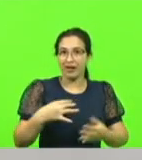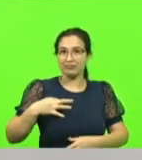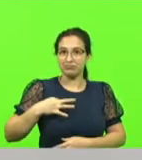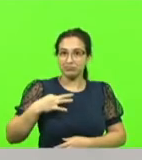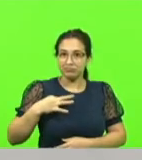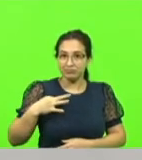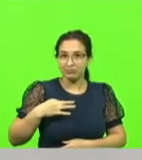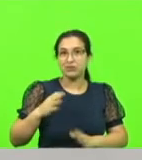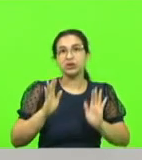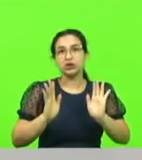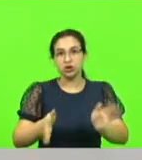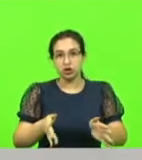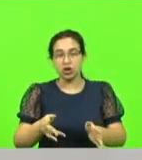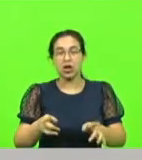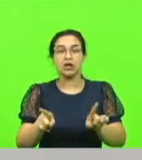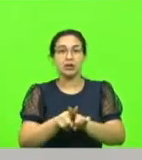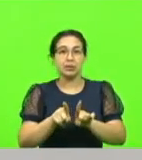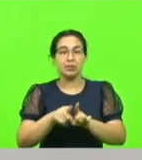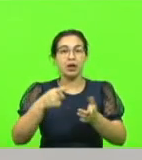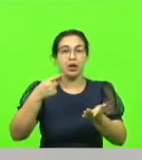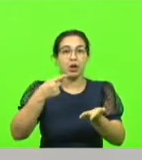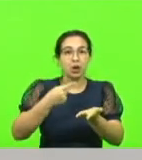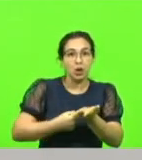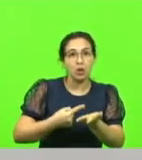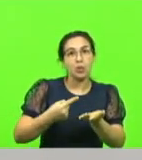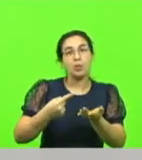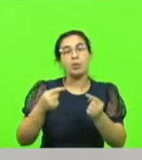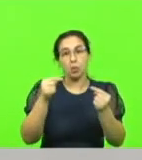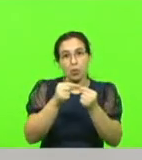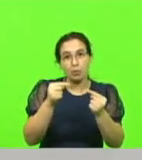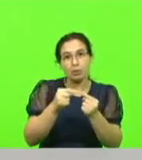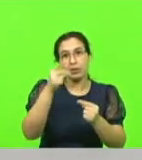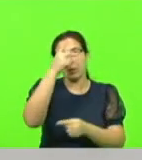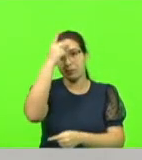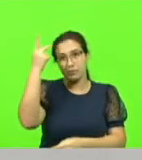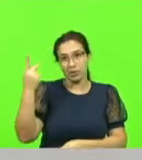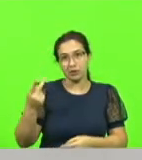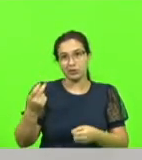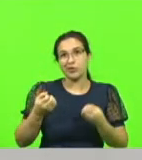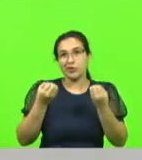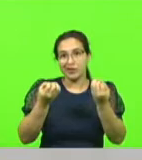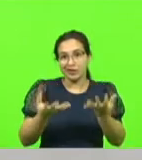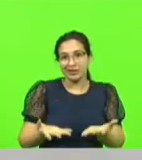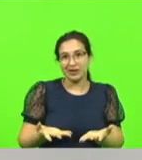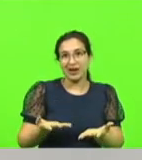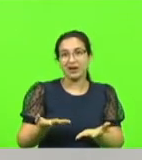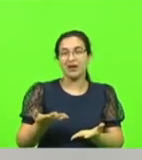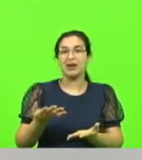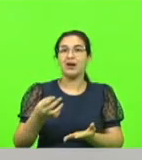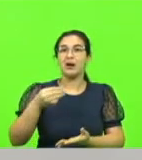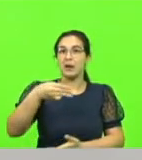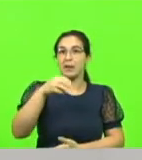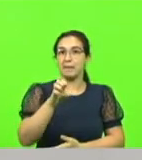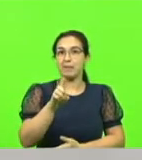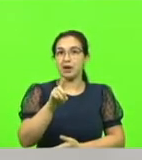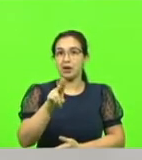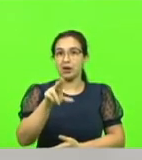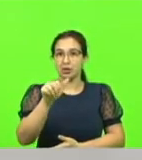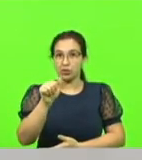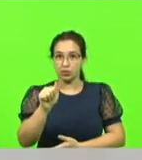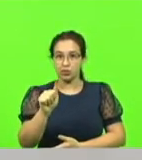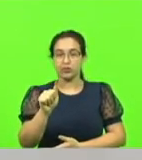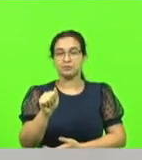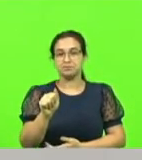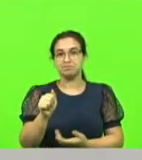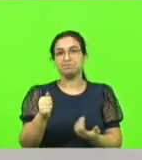também de medula óssea. Sabe-se que cada litro de leite materno doado para alimentar, dá para alimentar até 10 recém-nascidos por